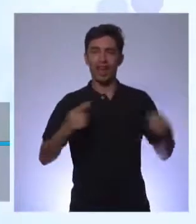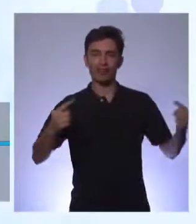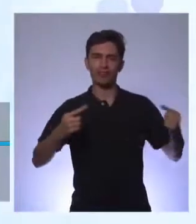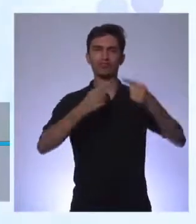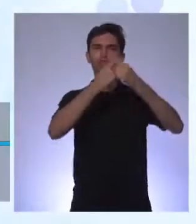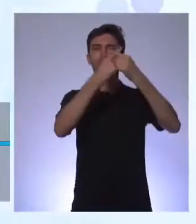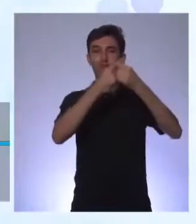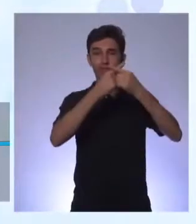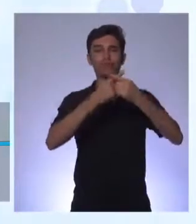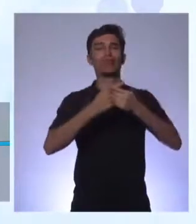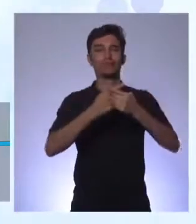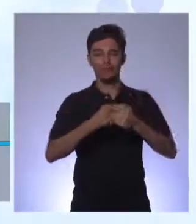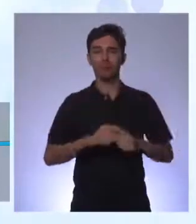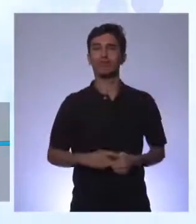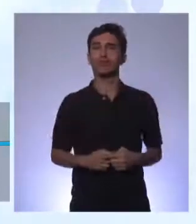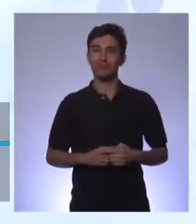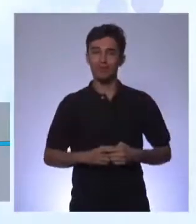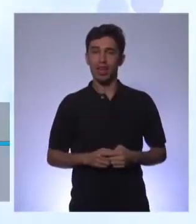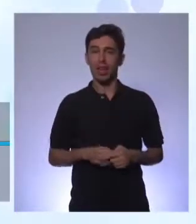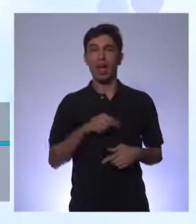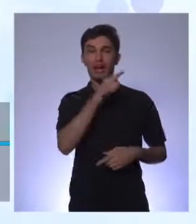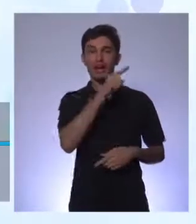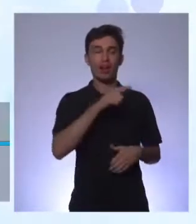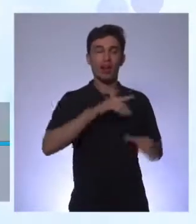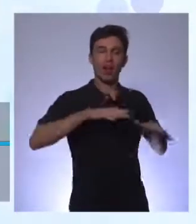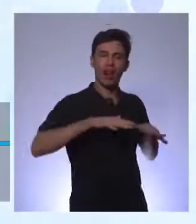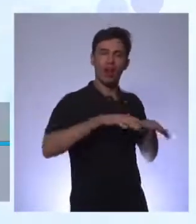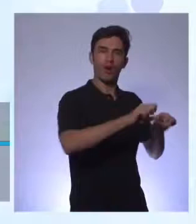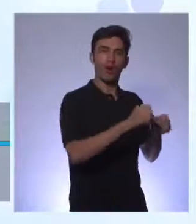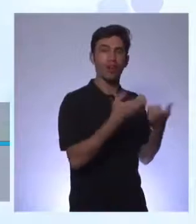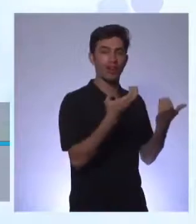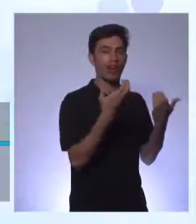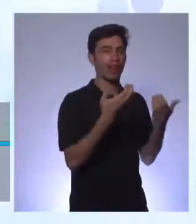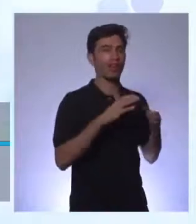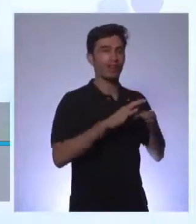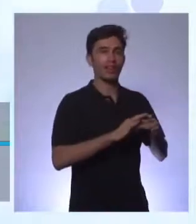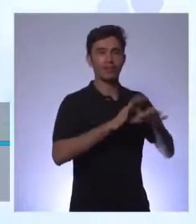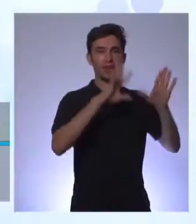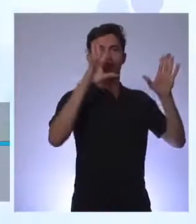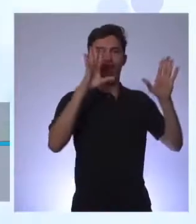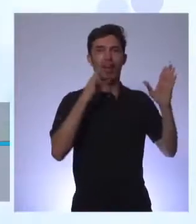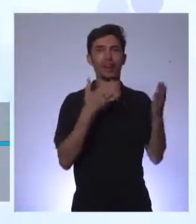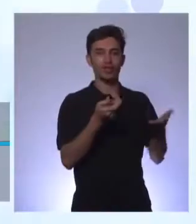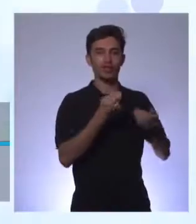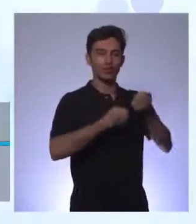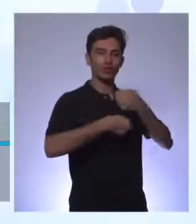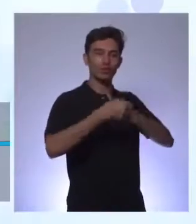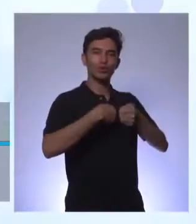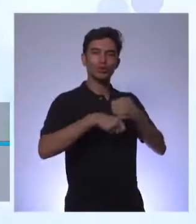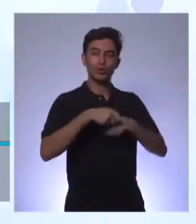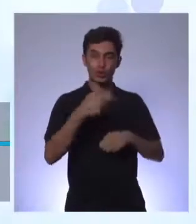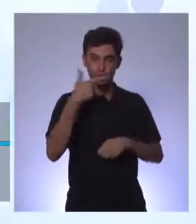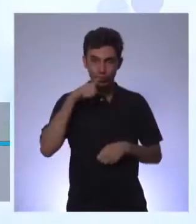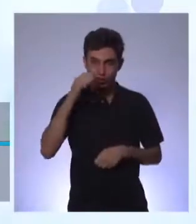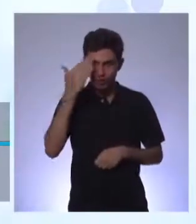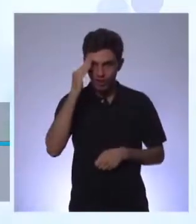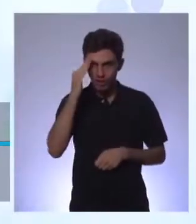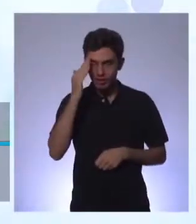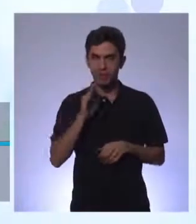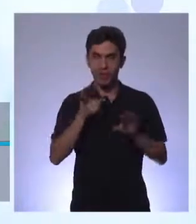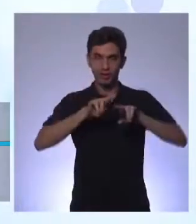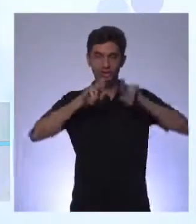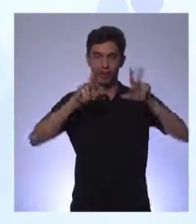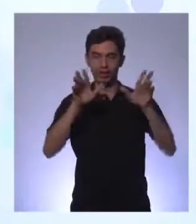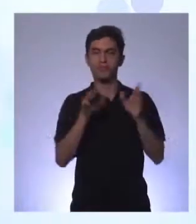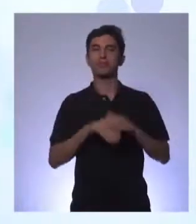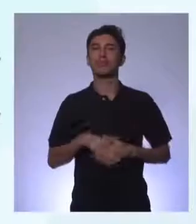conflito muito grande aí, porque a colônia quer ter liberdade econômica. Ok? Deu para pegar?